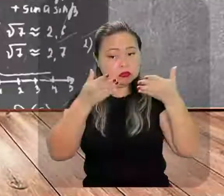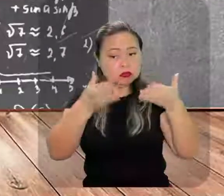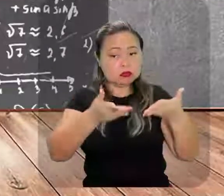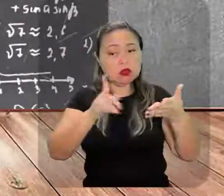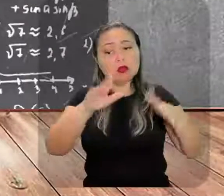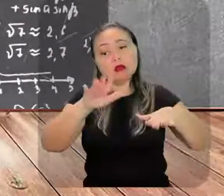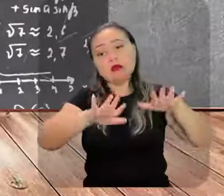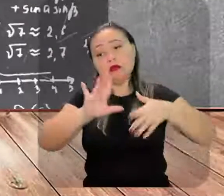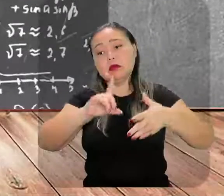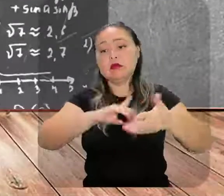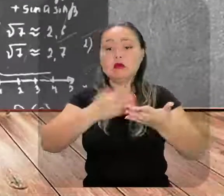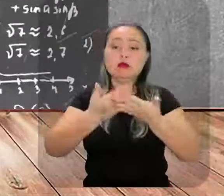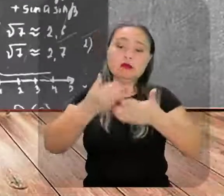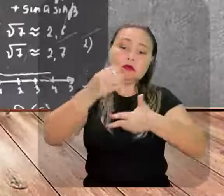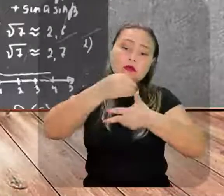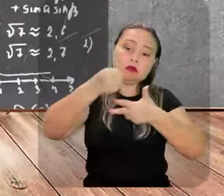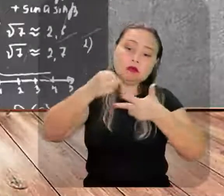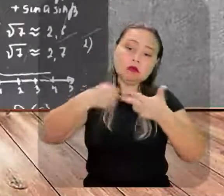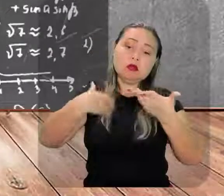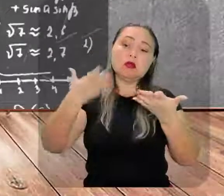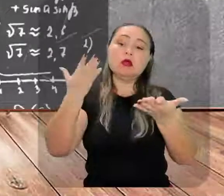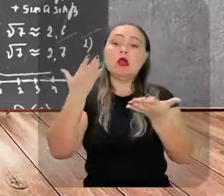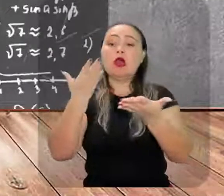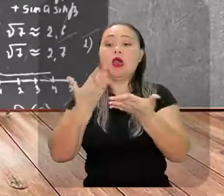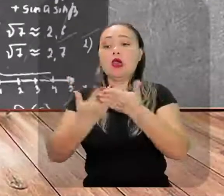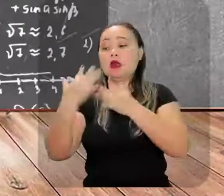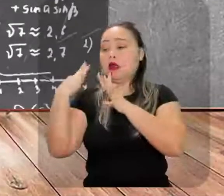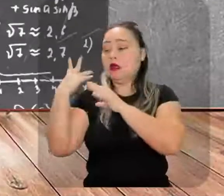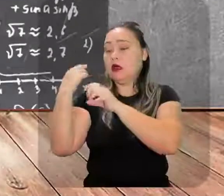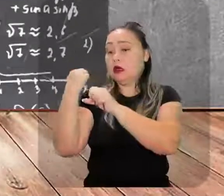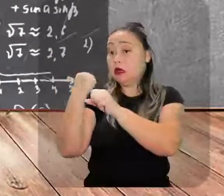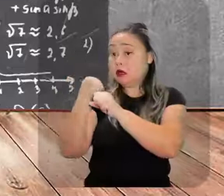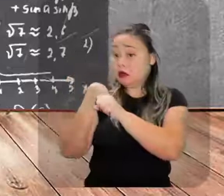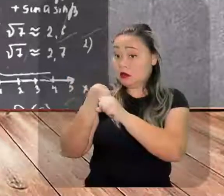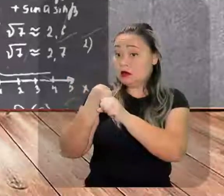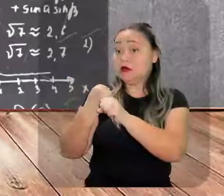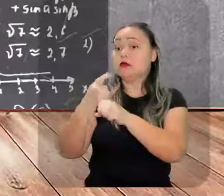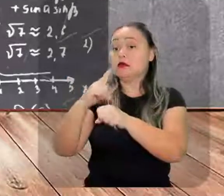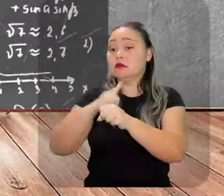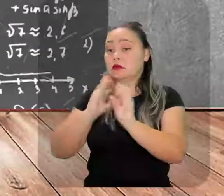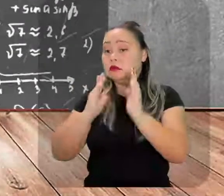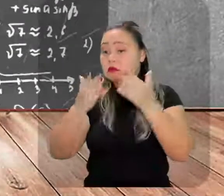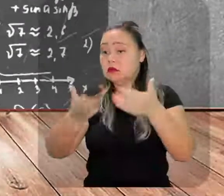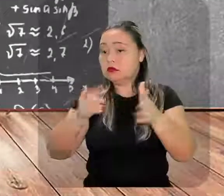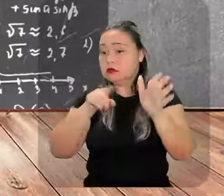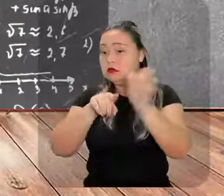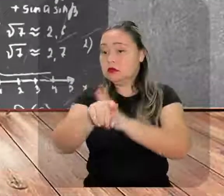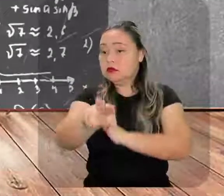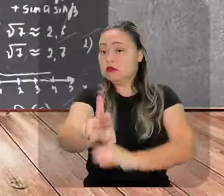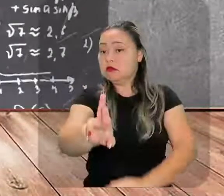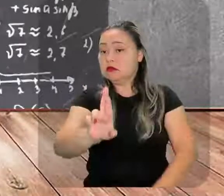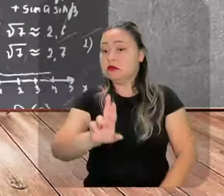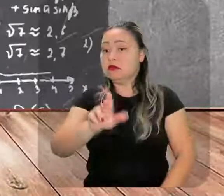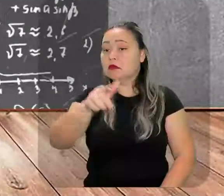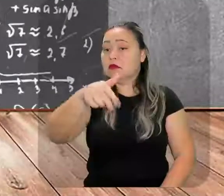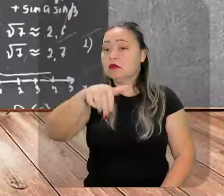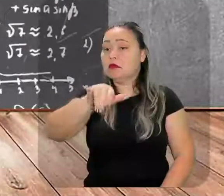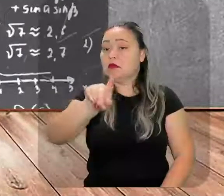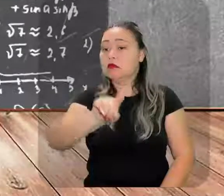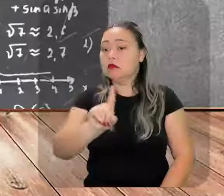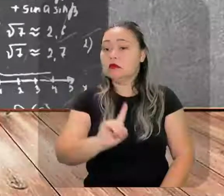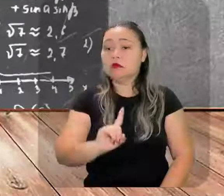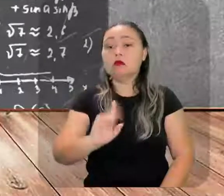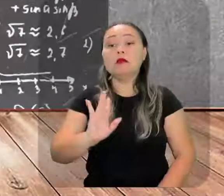umas aulas de Enem, aulas revisionais, de quiz, tudo vai acontecer ainda. Mas de assuntos, né?